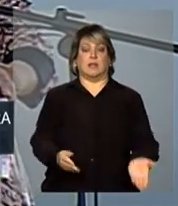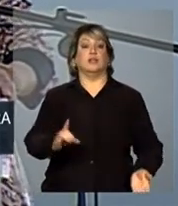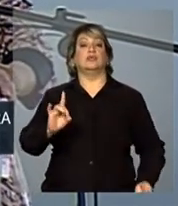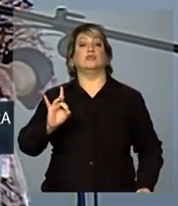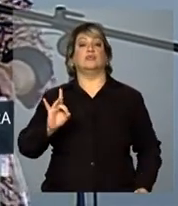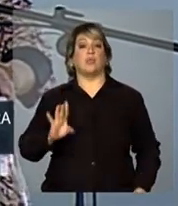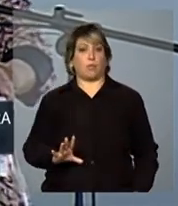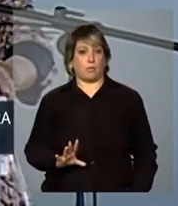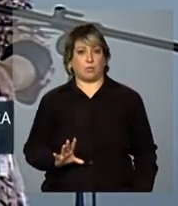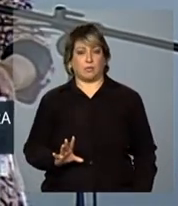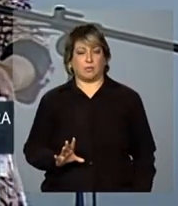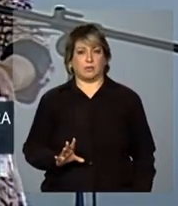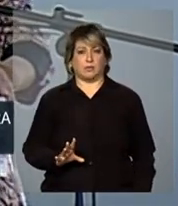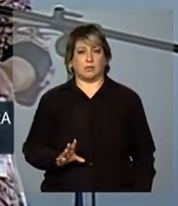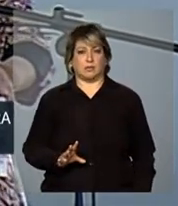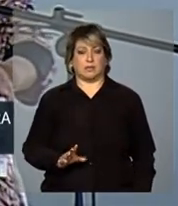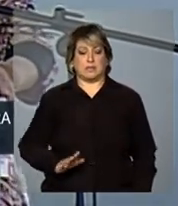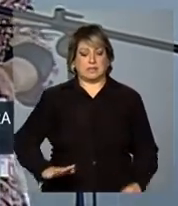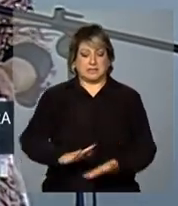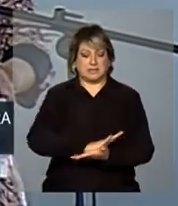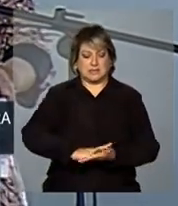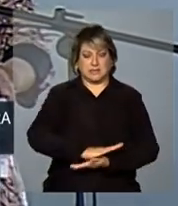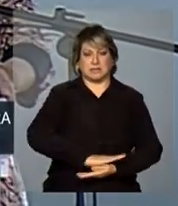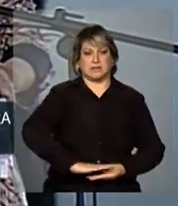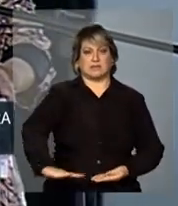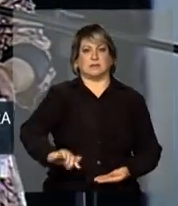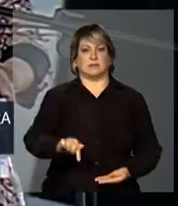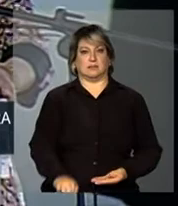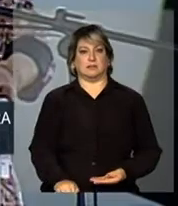apenas com o cimento no piso.